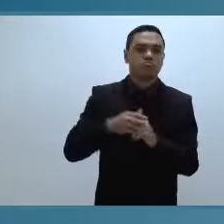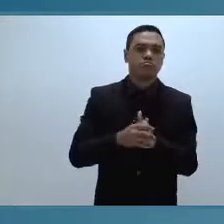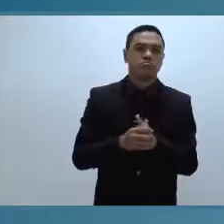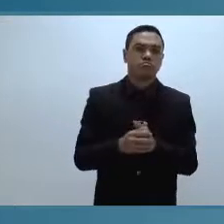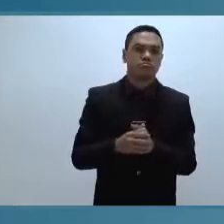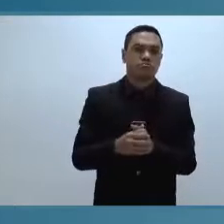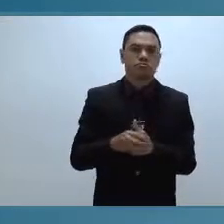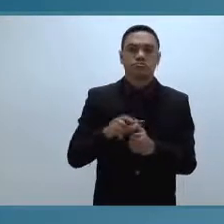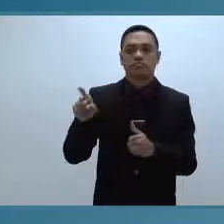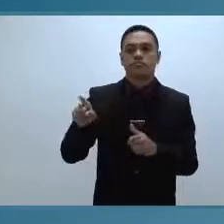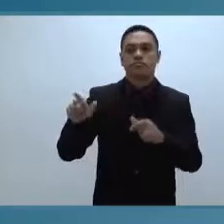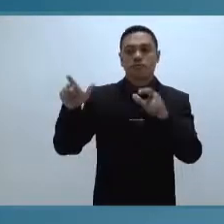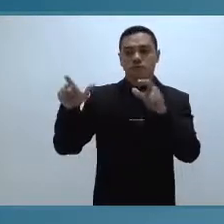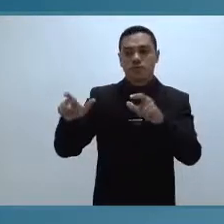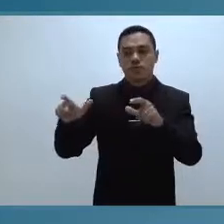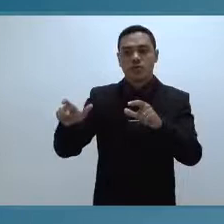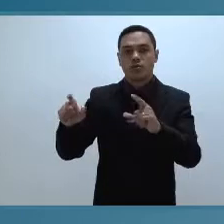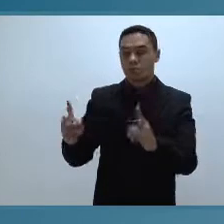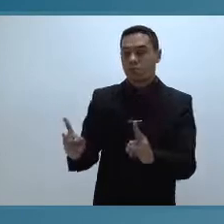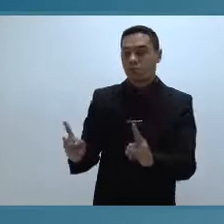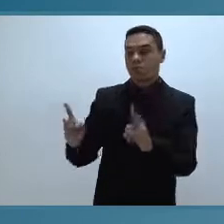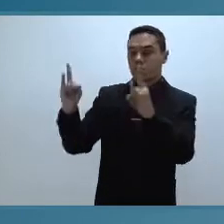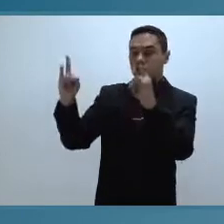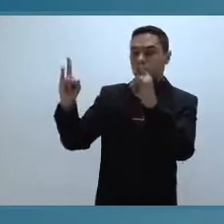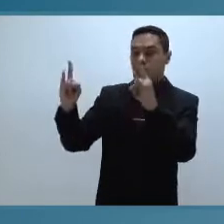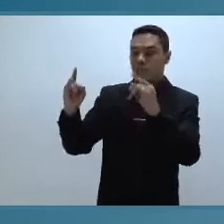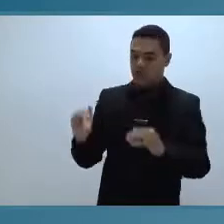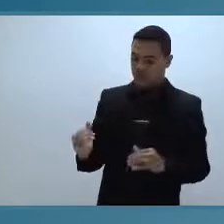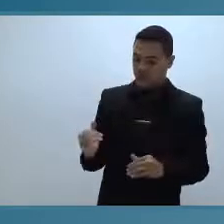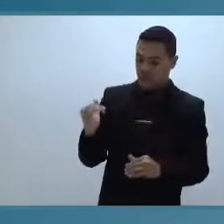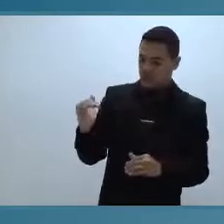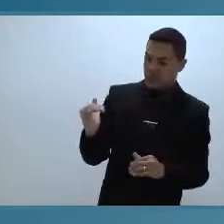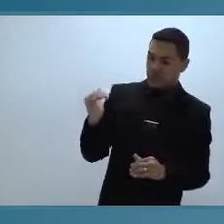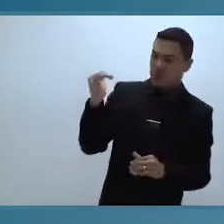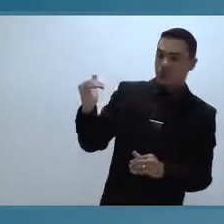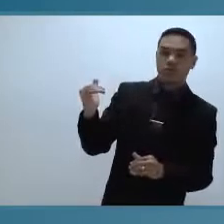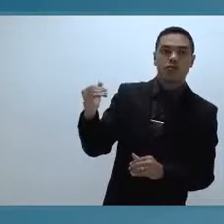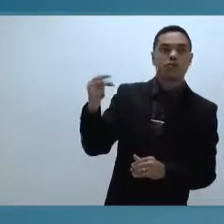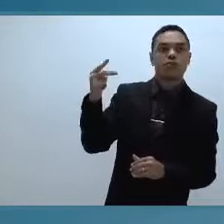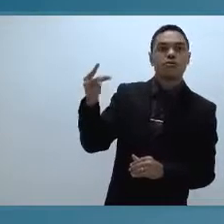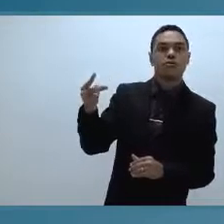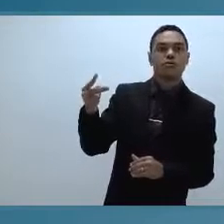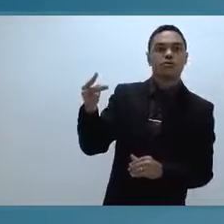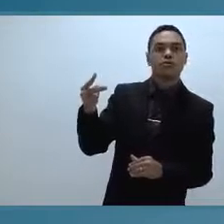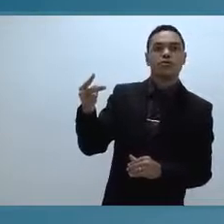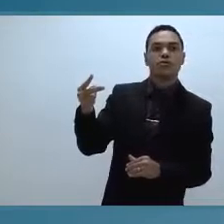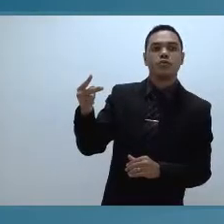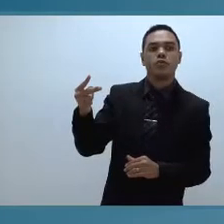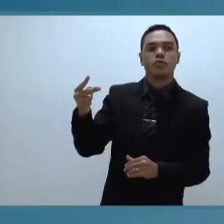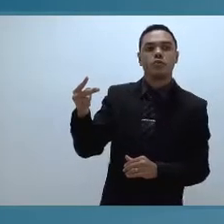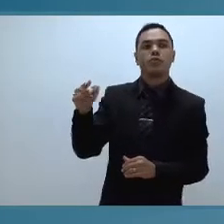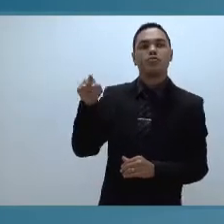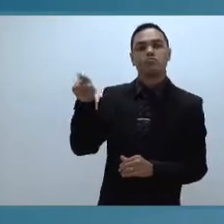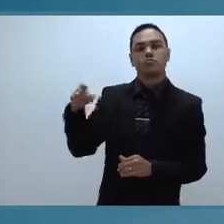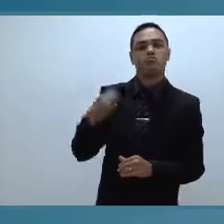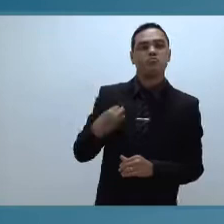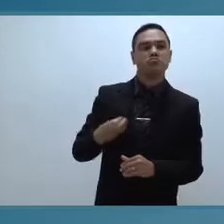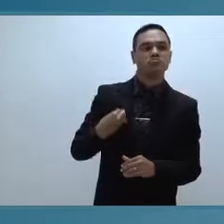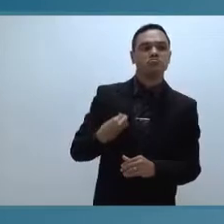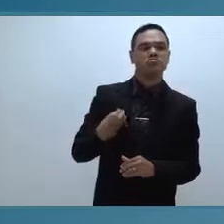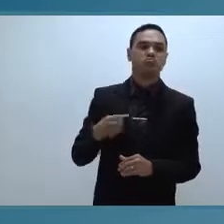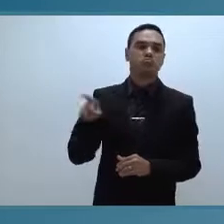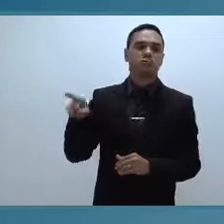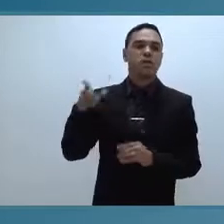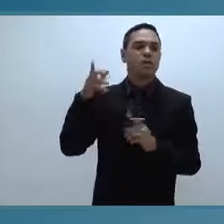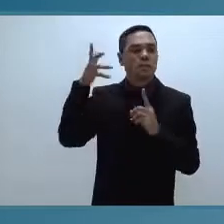Acolher, segundo andar. Facilitadoras, Amanda Farias Abidão, assistente social.